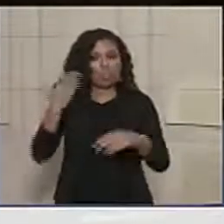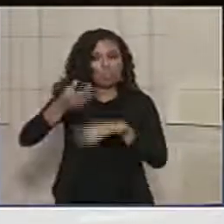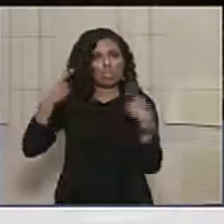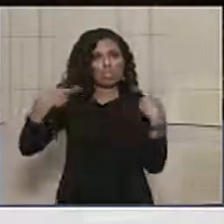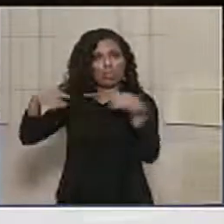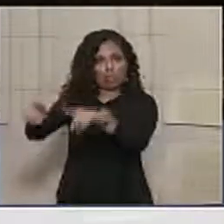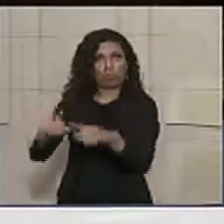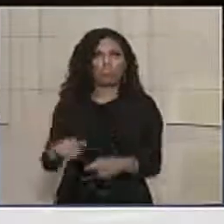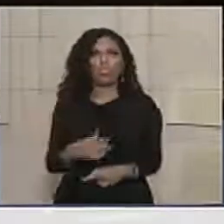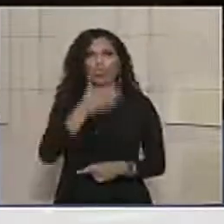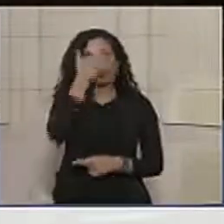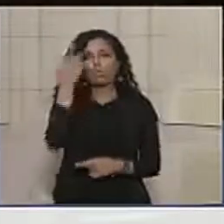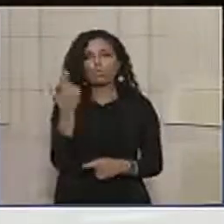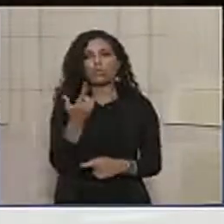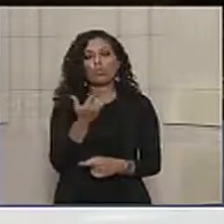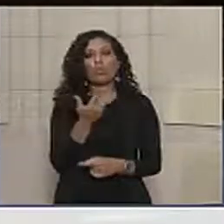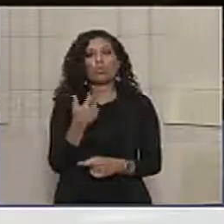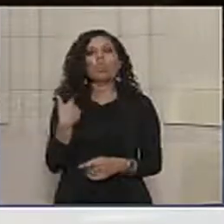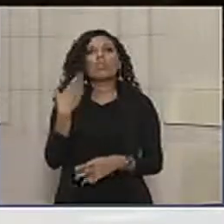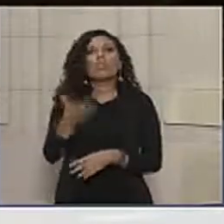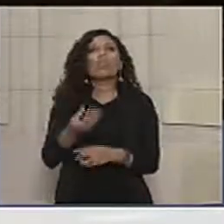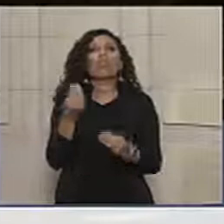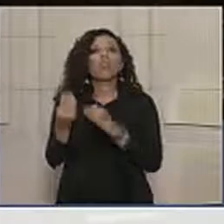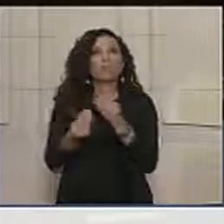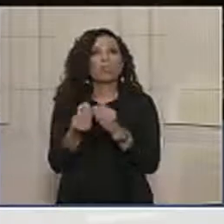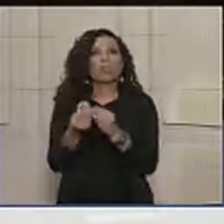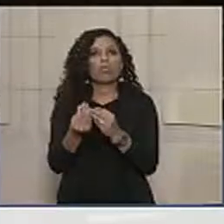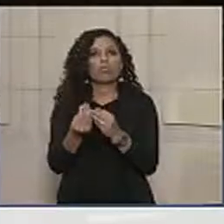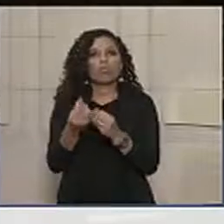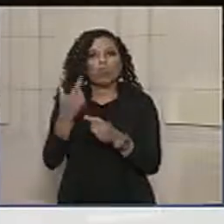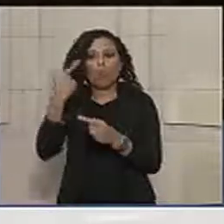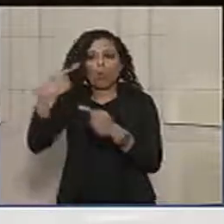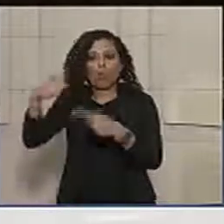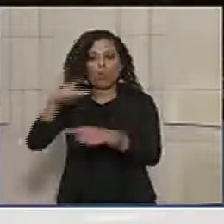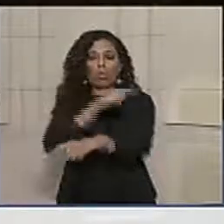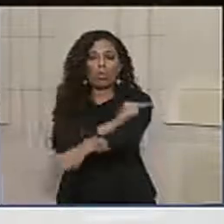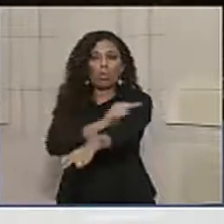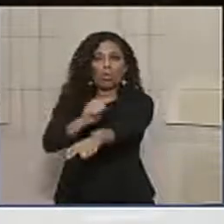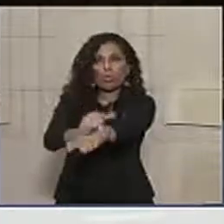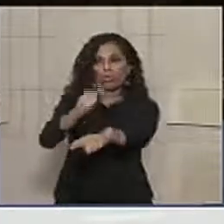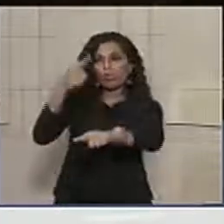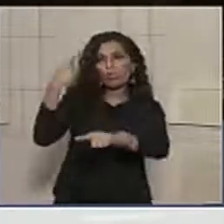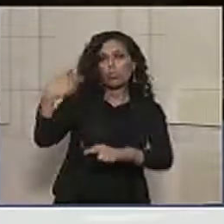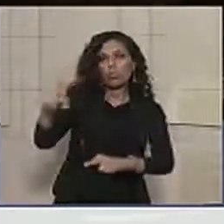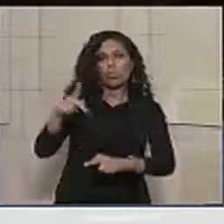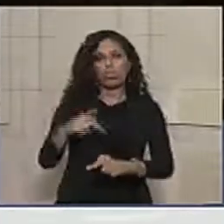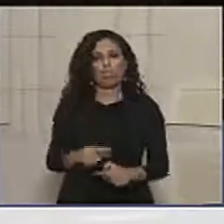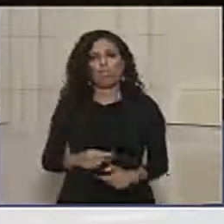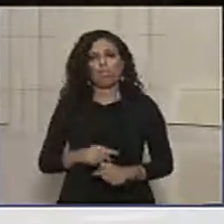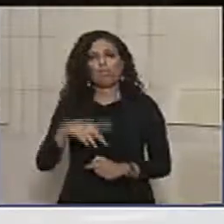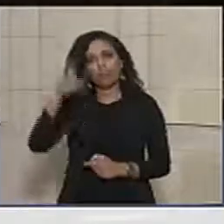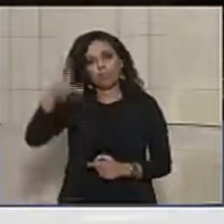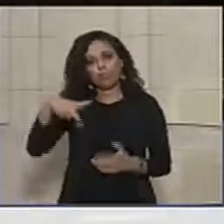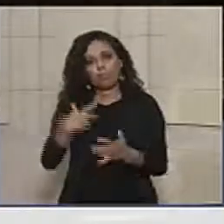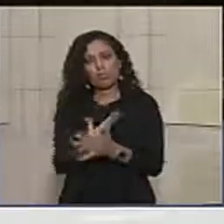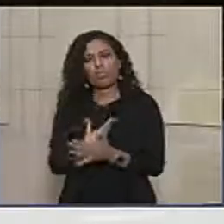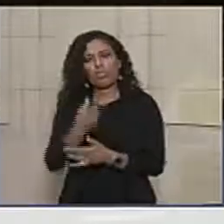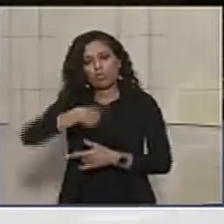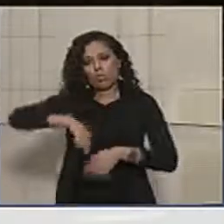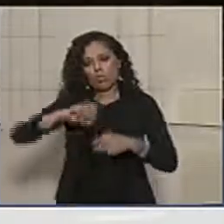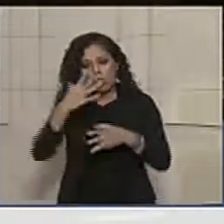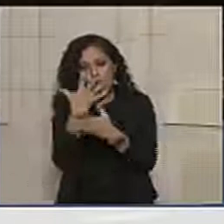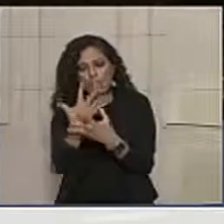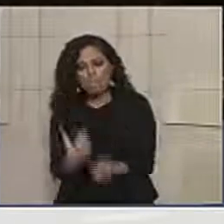infelizmente, o ser humano acaba recorrendo para a desconstrução da pessoa em si, da honra dessa pessoa. E isso não pode ser mais